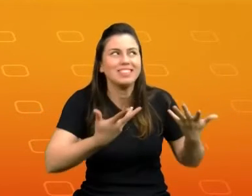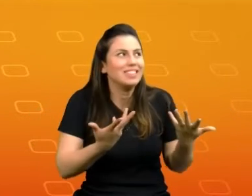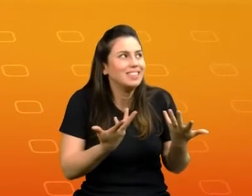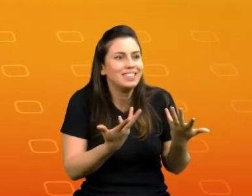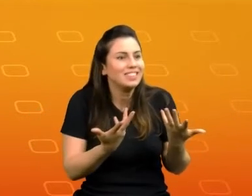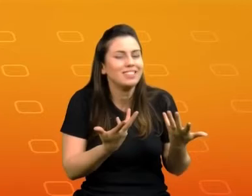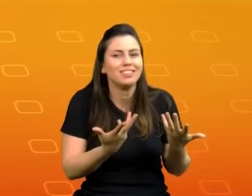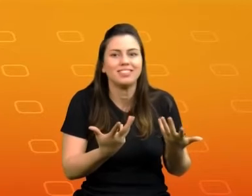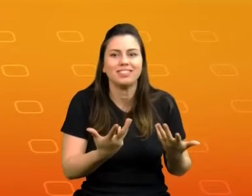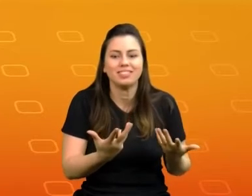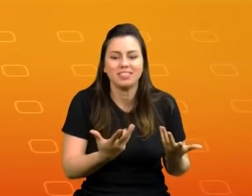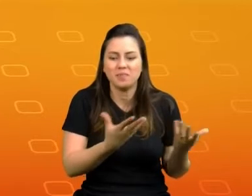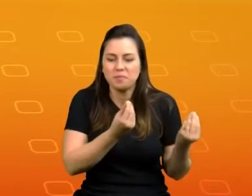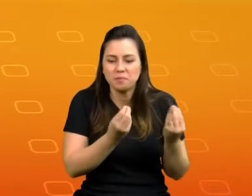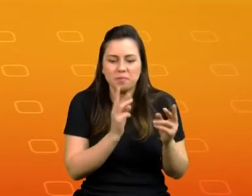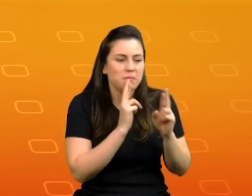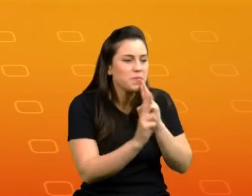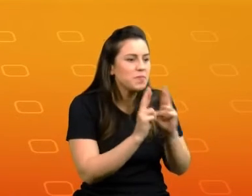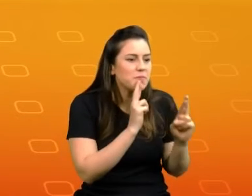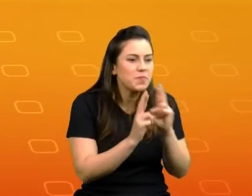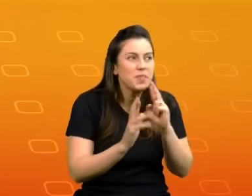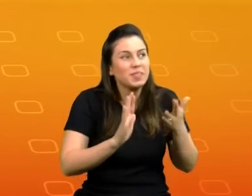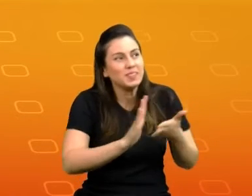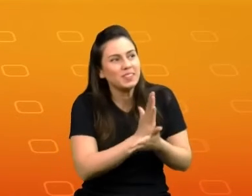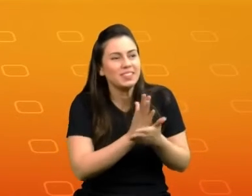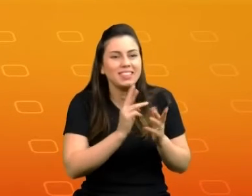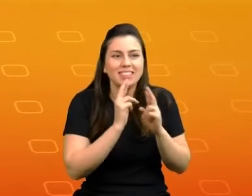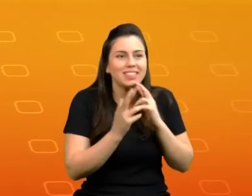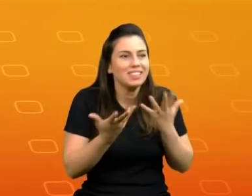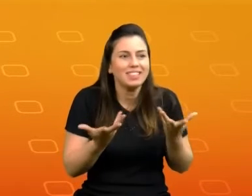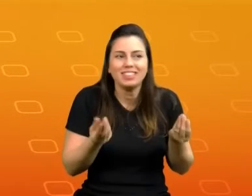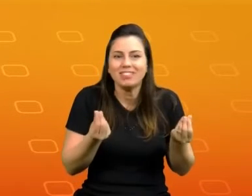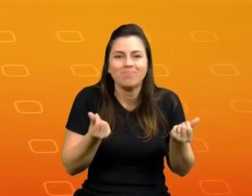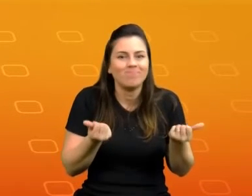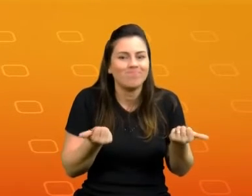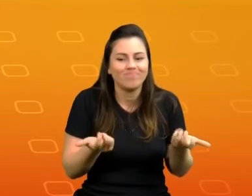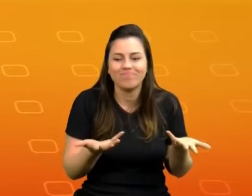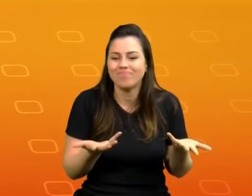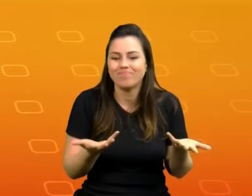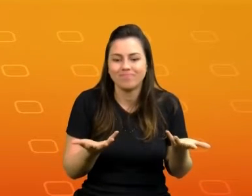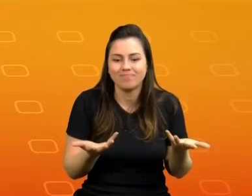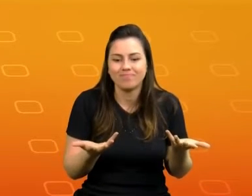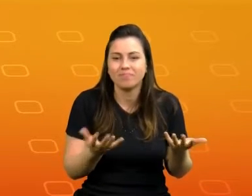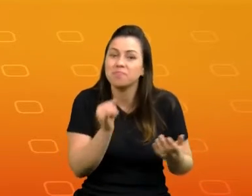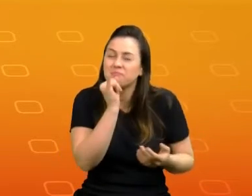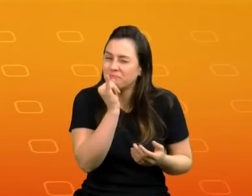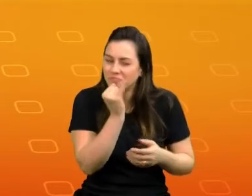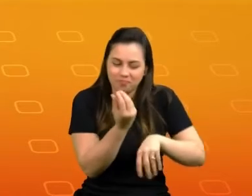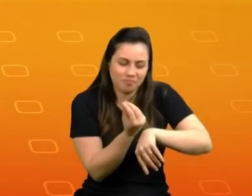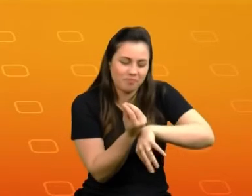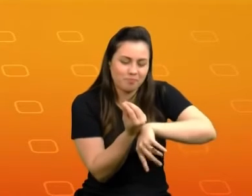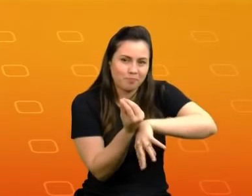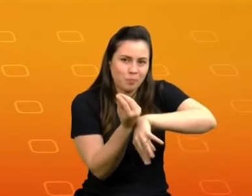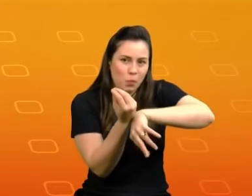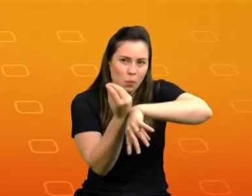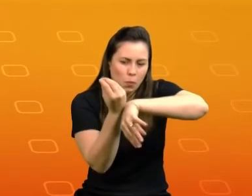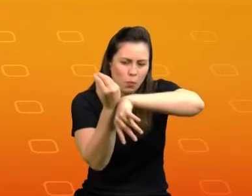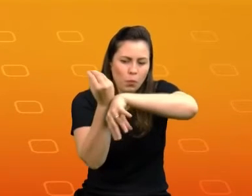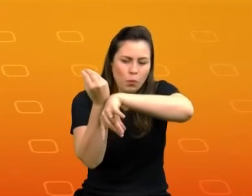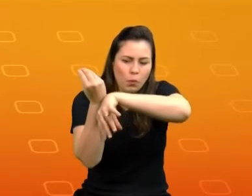com Sem muitas respostas e com algumas respostas Eu acho assim foguete não tem ré não dá ré não tem jeito a gente